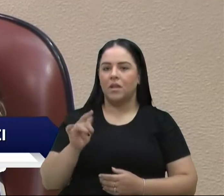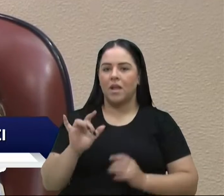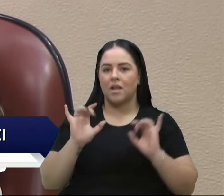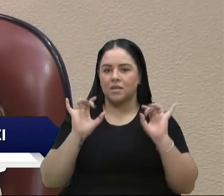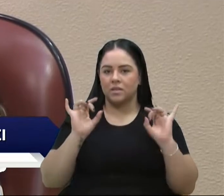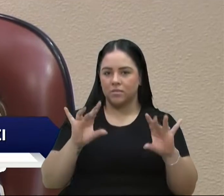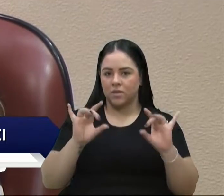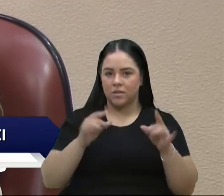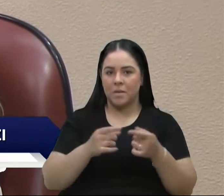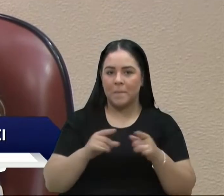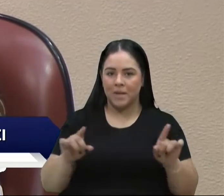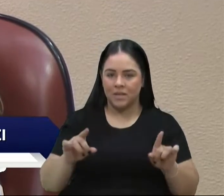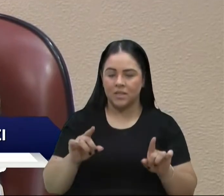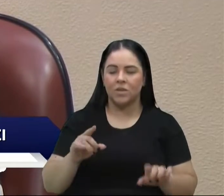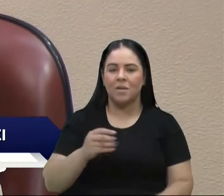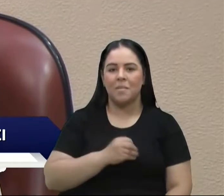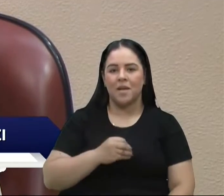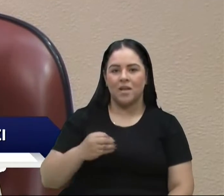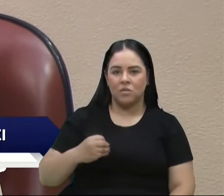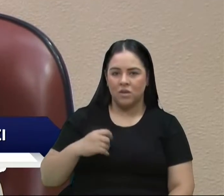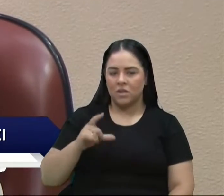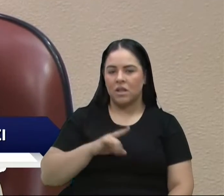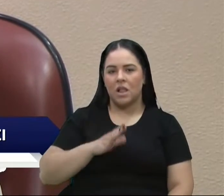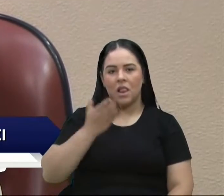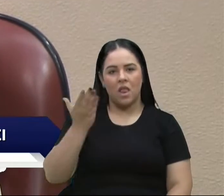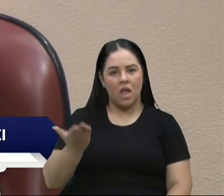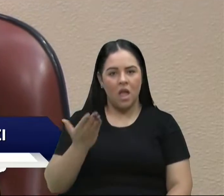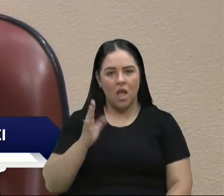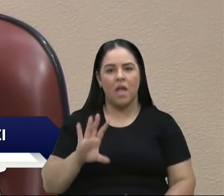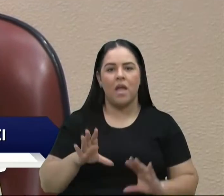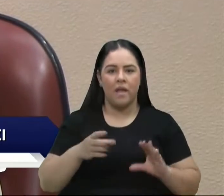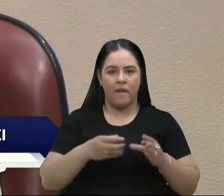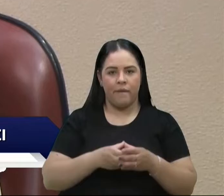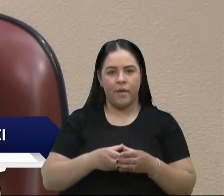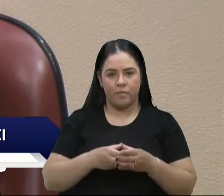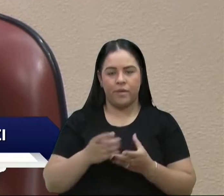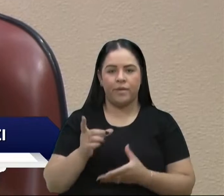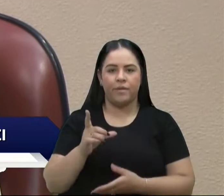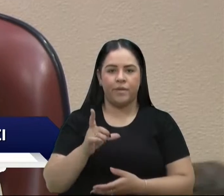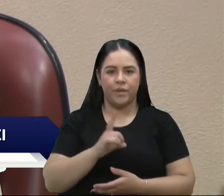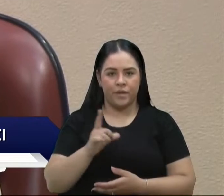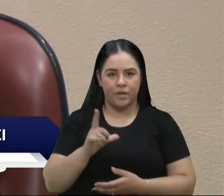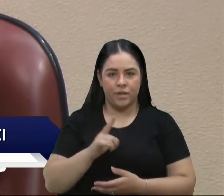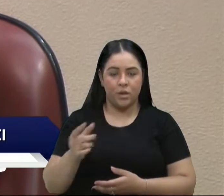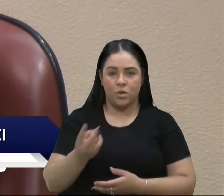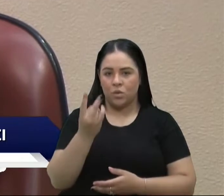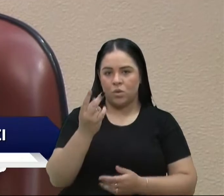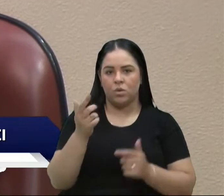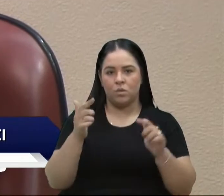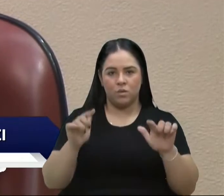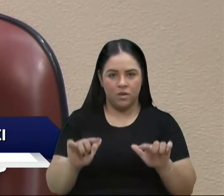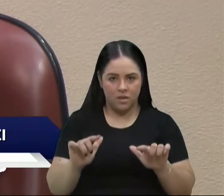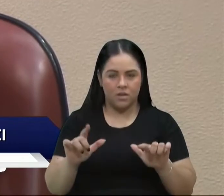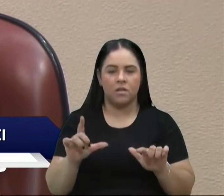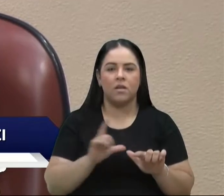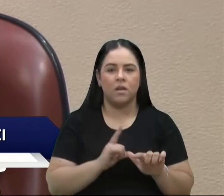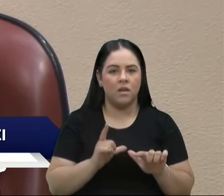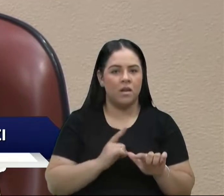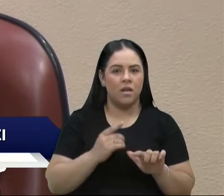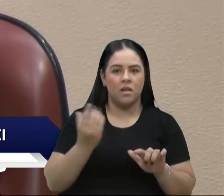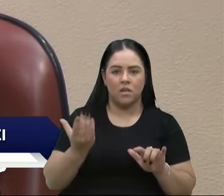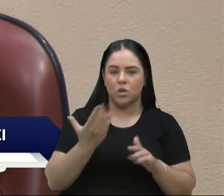especializada, mas os médicos que estão lá, as equipes que estão lá, nesses 2 locais, têm aí